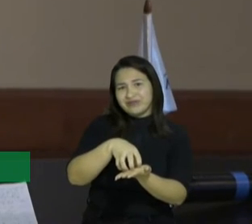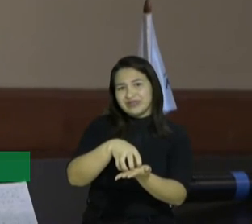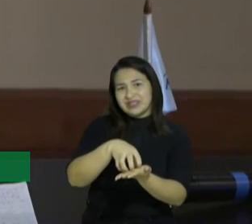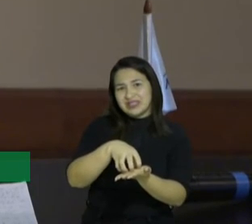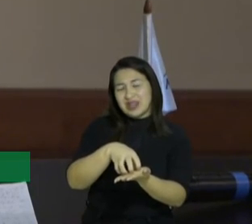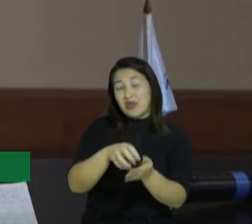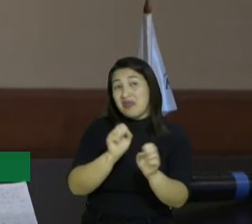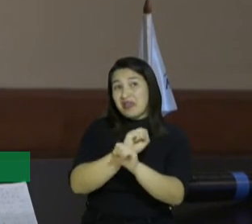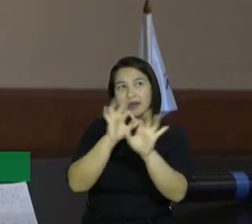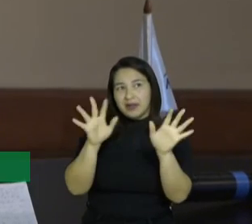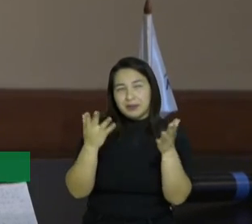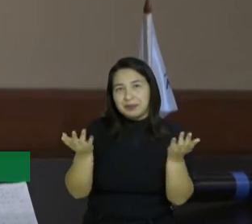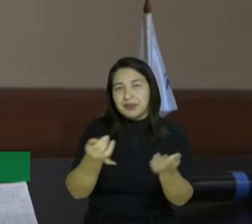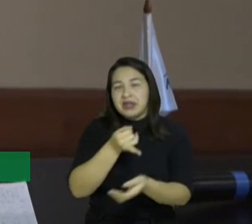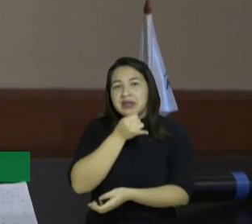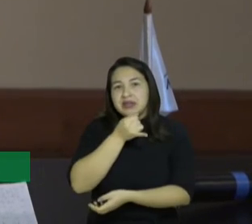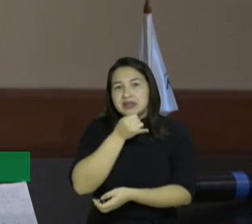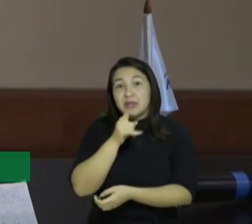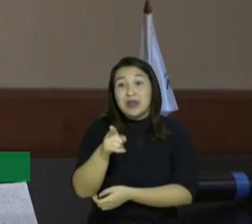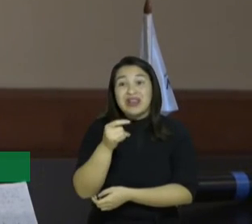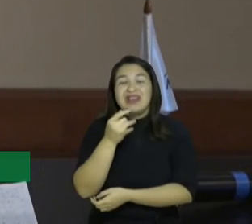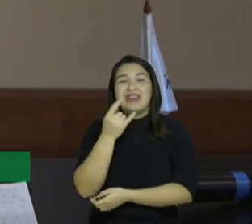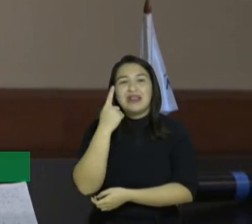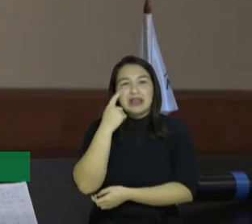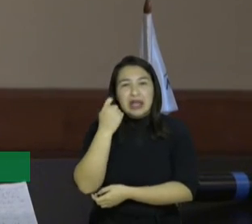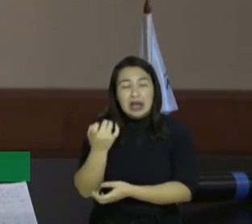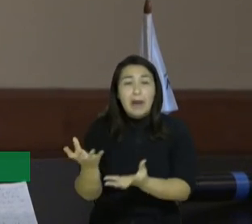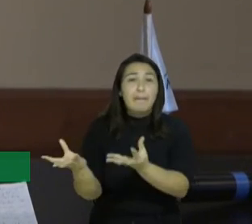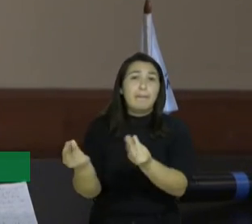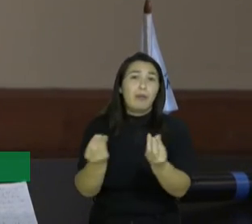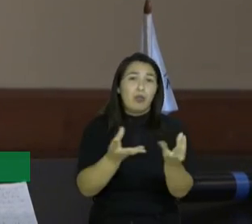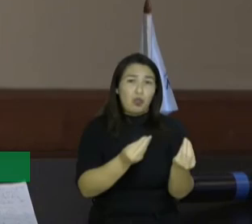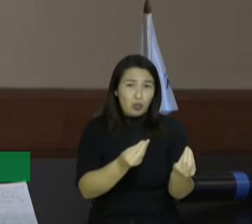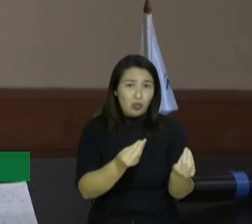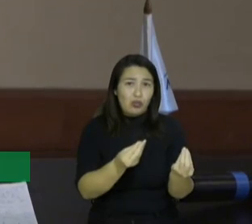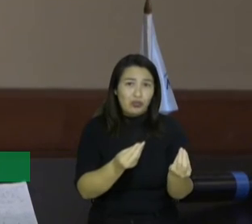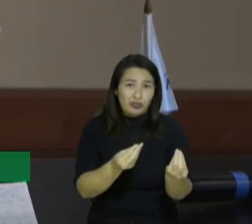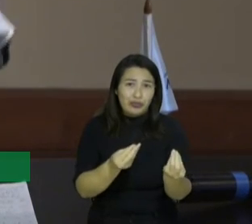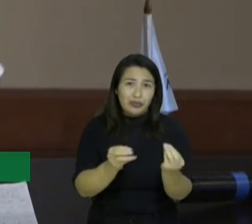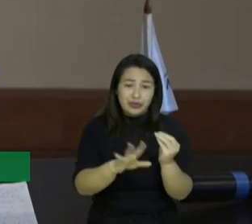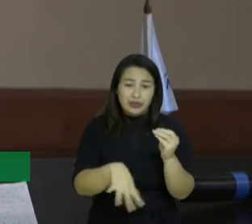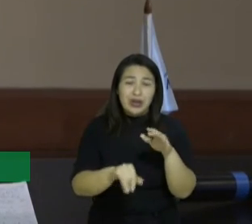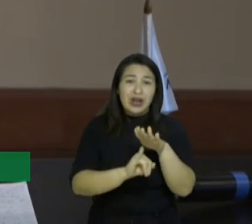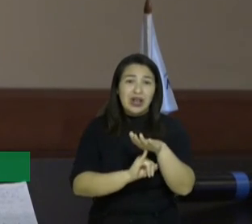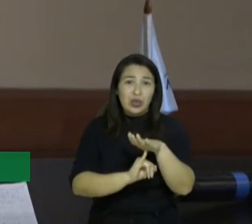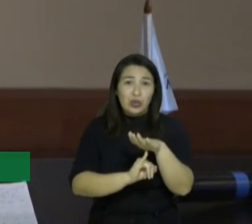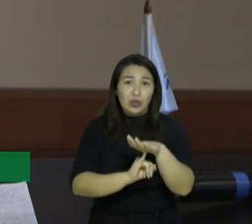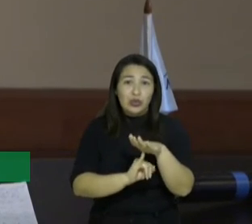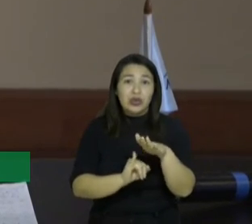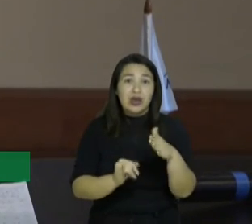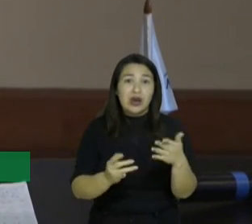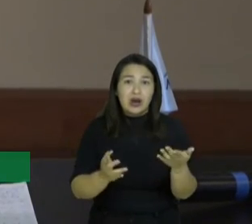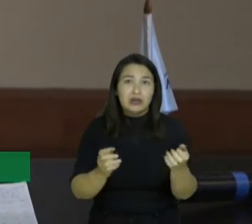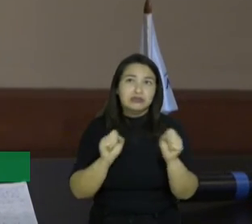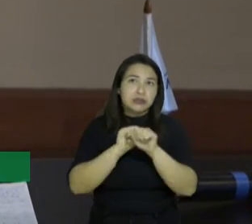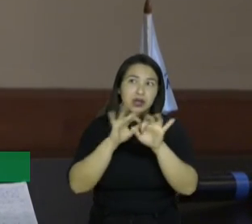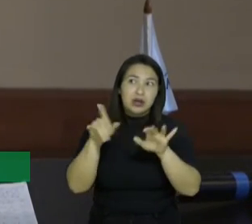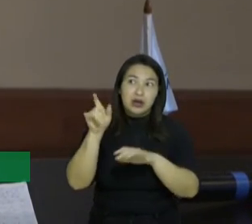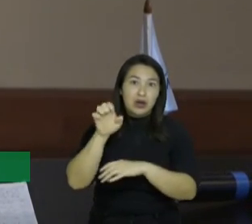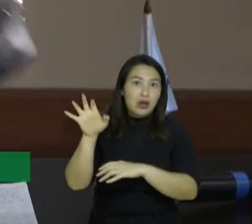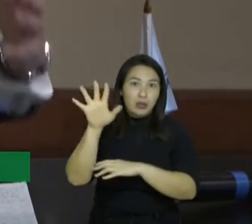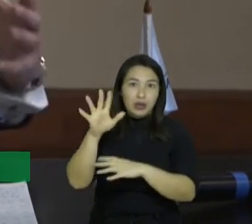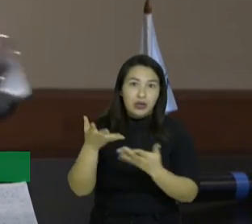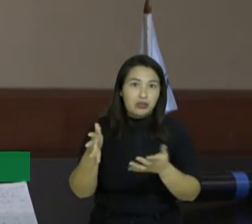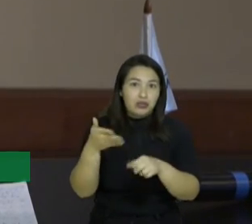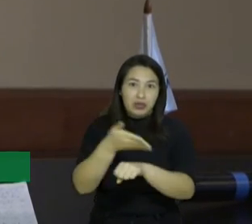evidentemente essa parte interessa muitos e segmentos industriais do Brasil H compras governamentais é claro o europeu não vai